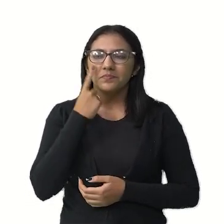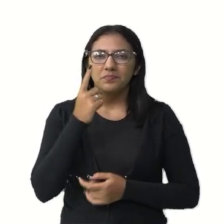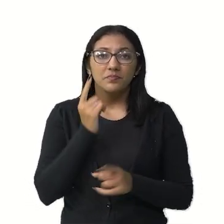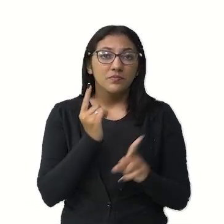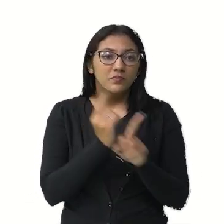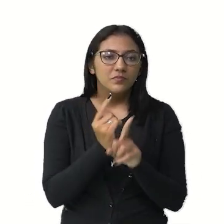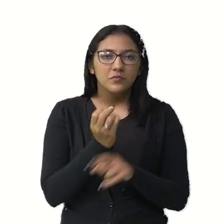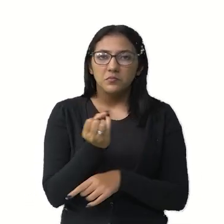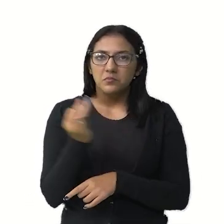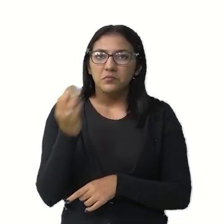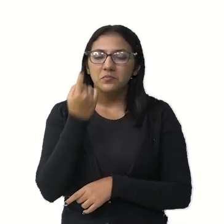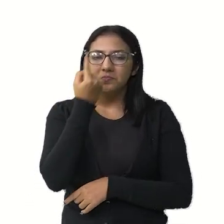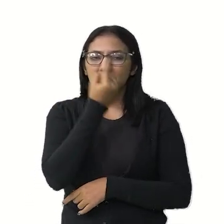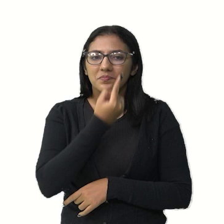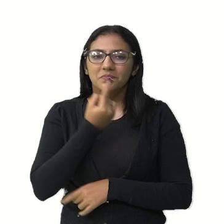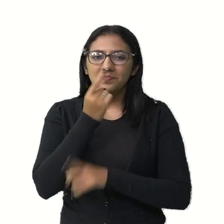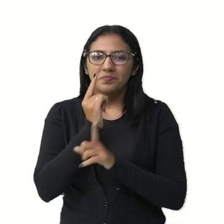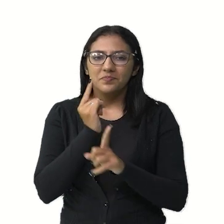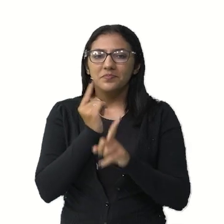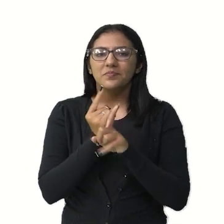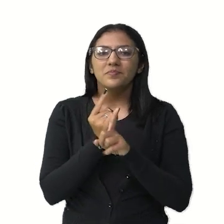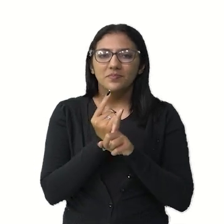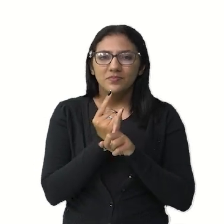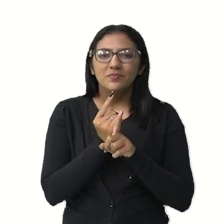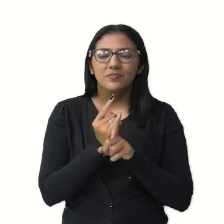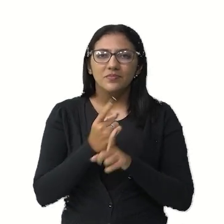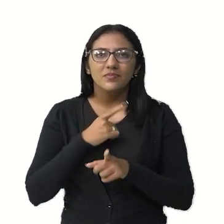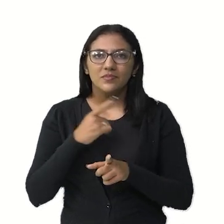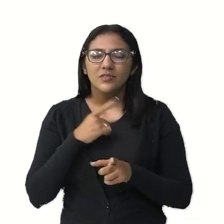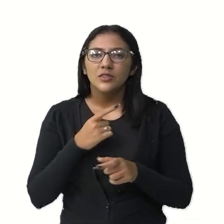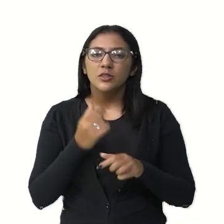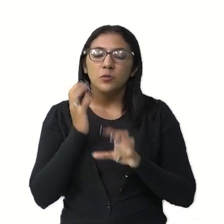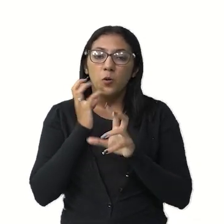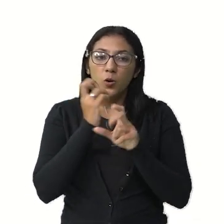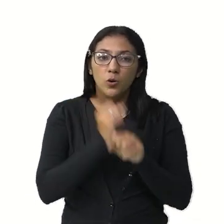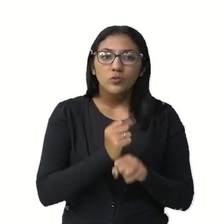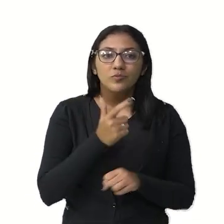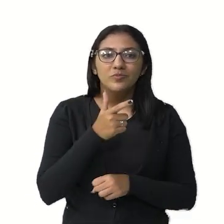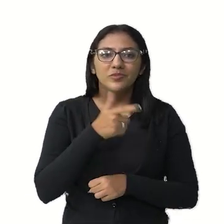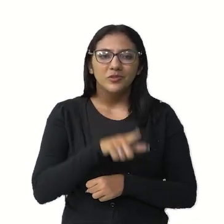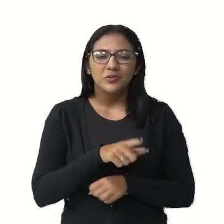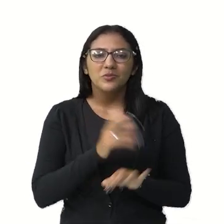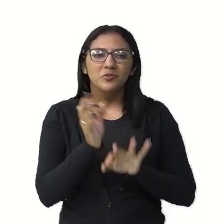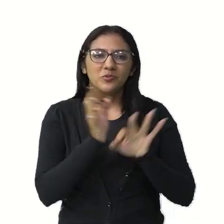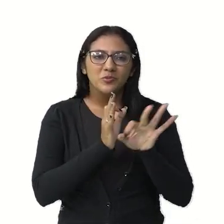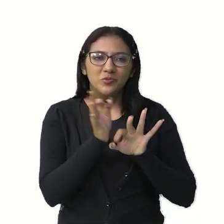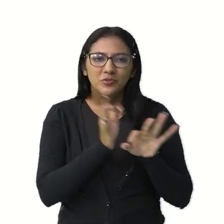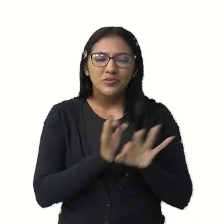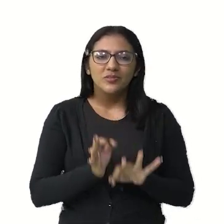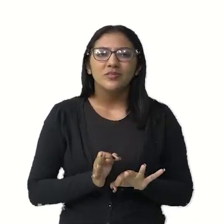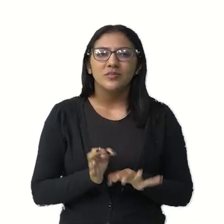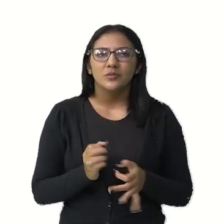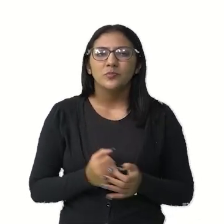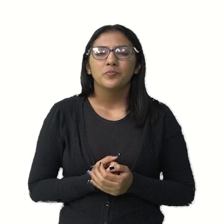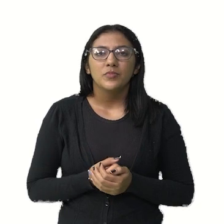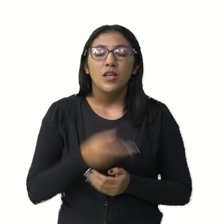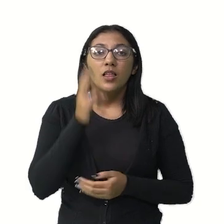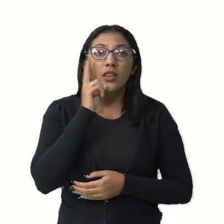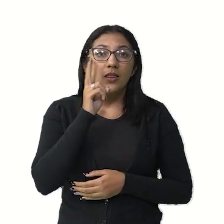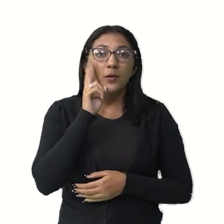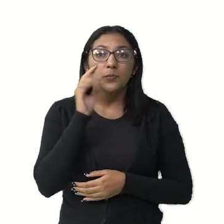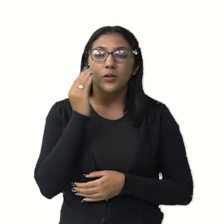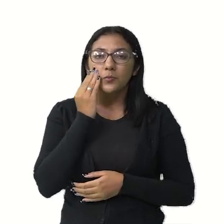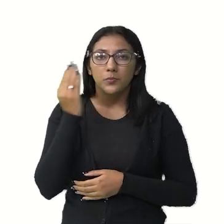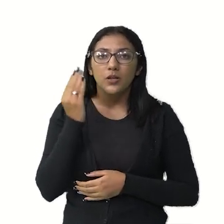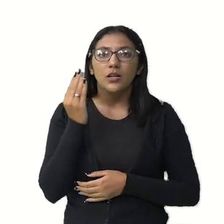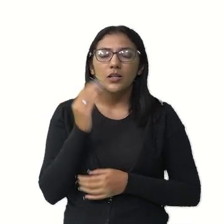Tá? Tá aí então. Calculamos utilizando mais uma vez a regra de 3. Lembrando que para esse caso aí